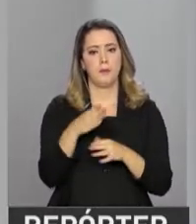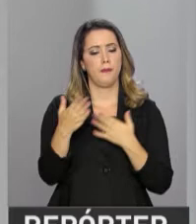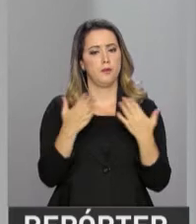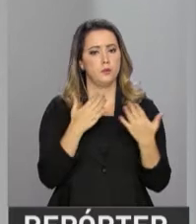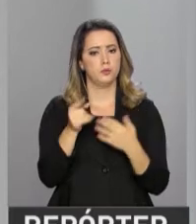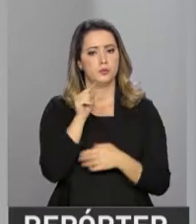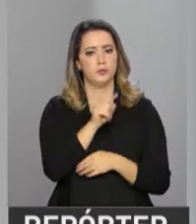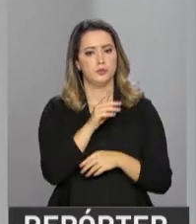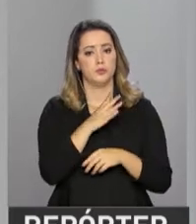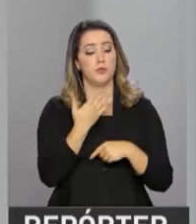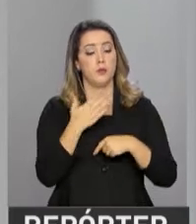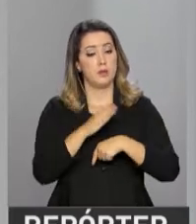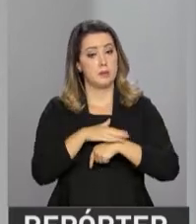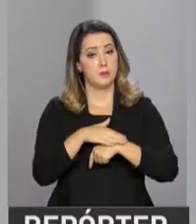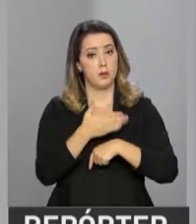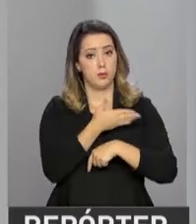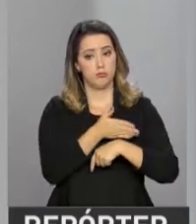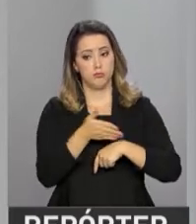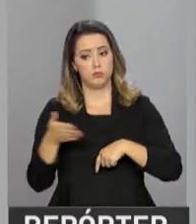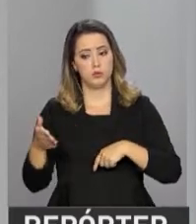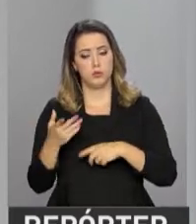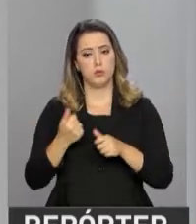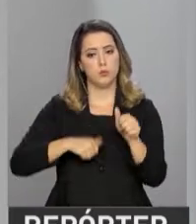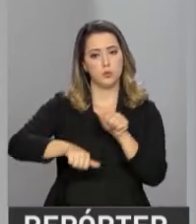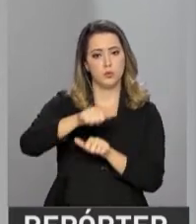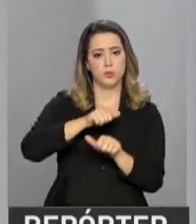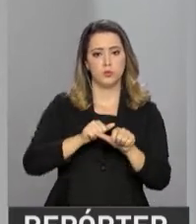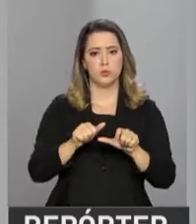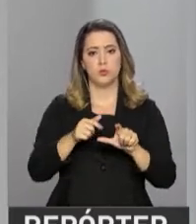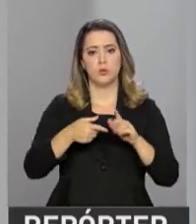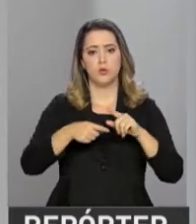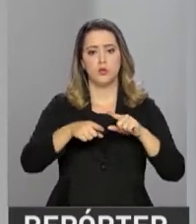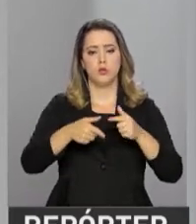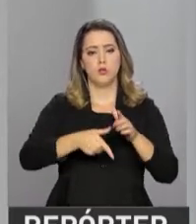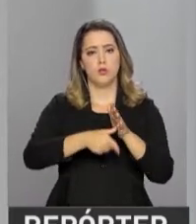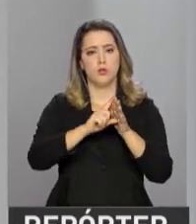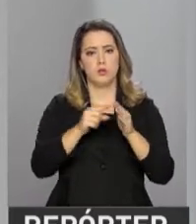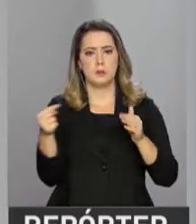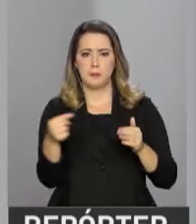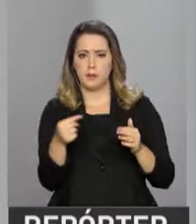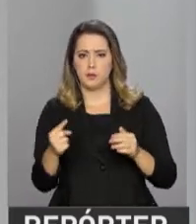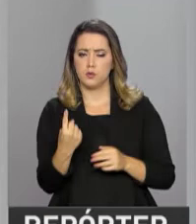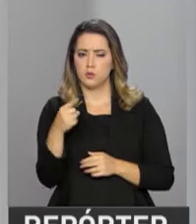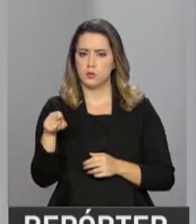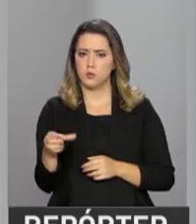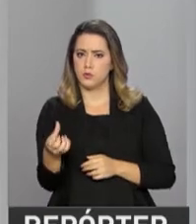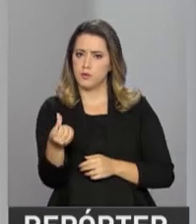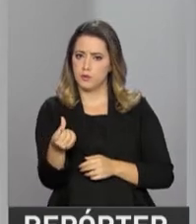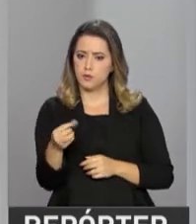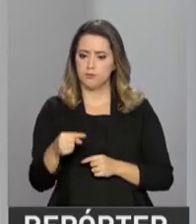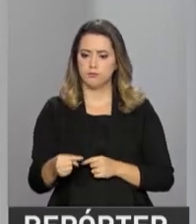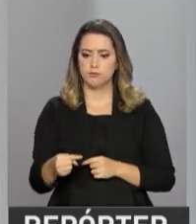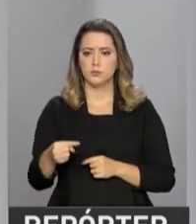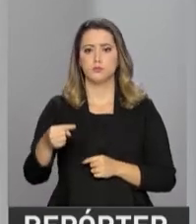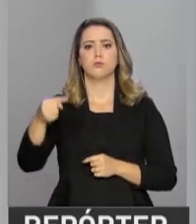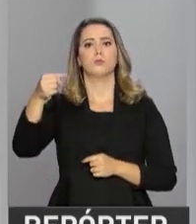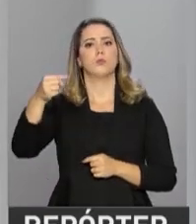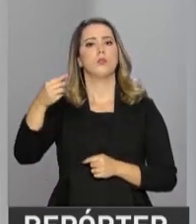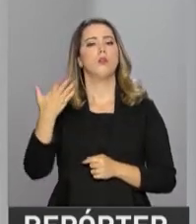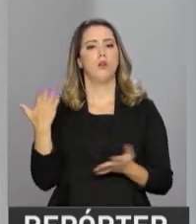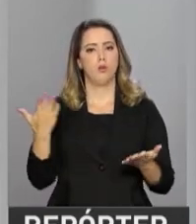período, o Brasil conseguiu reverter o quadro da crise, saindo de menos 1,6% para